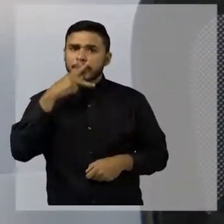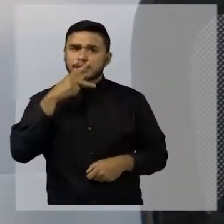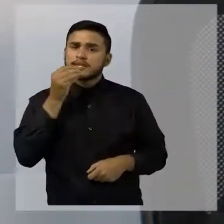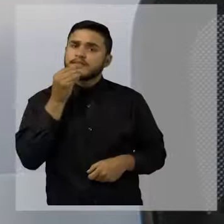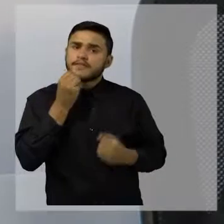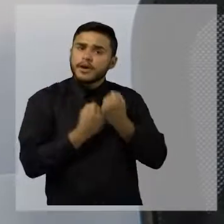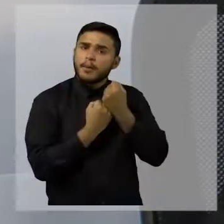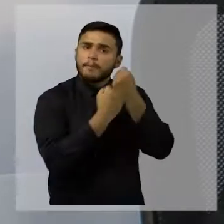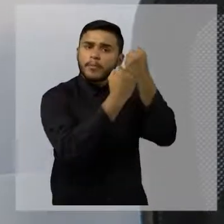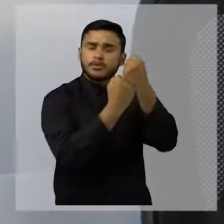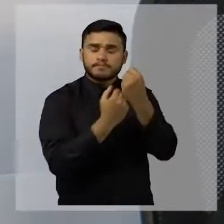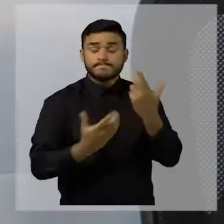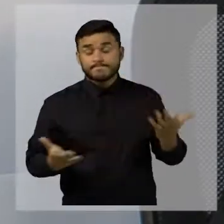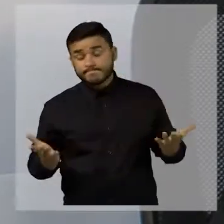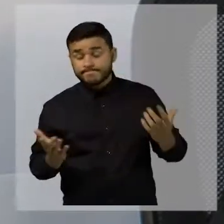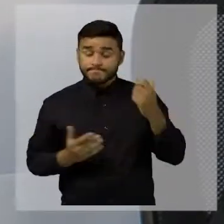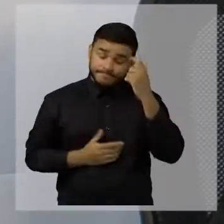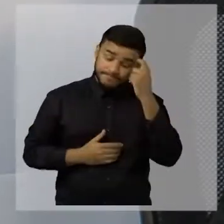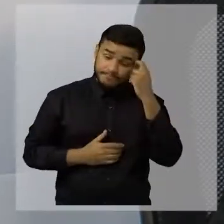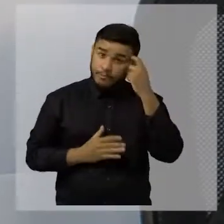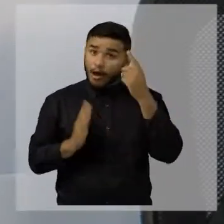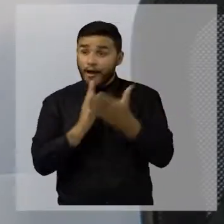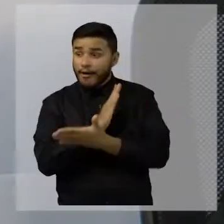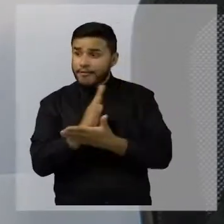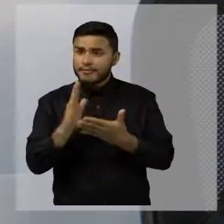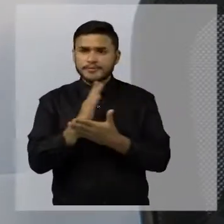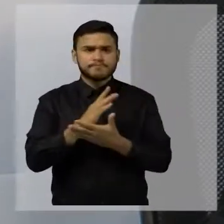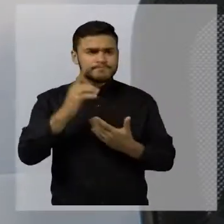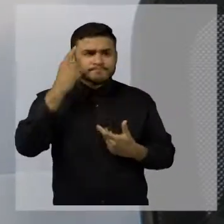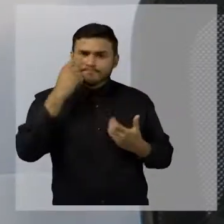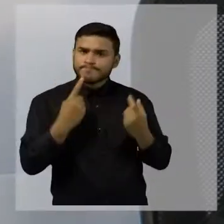assistindo esse fenômeno que eu acho que negativamente